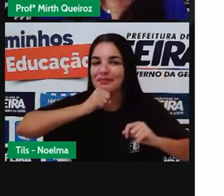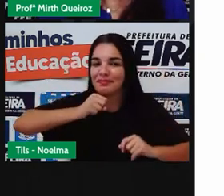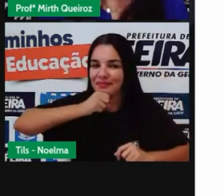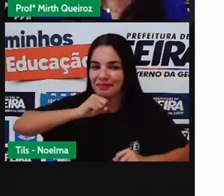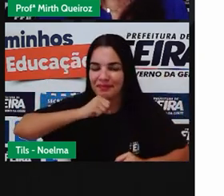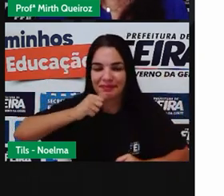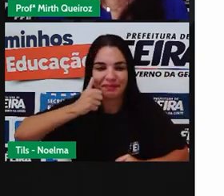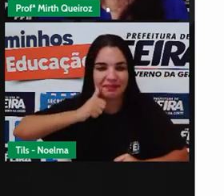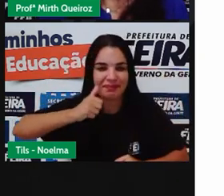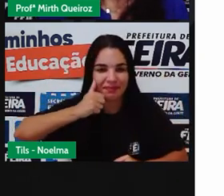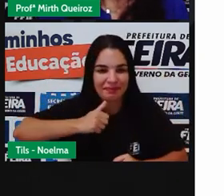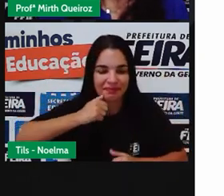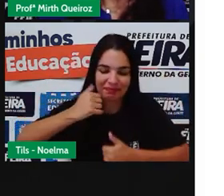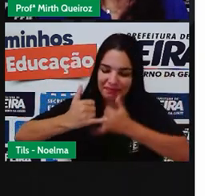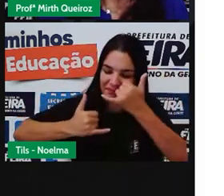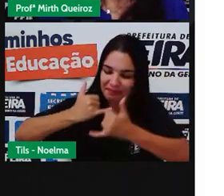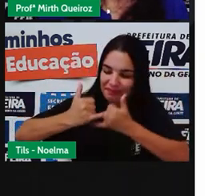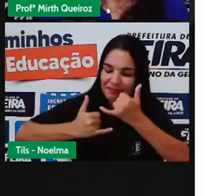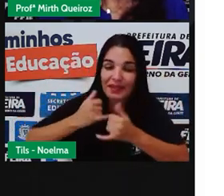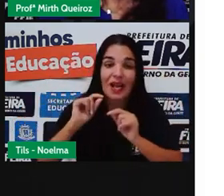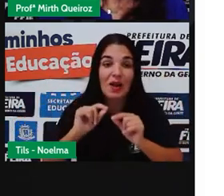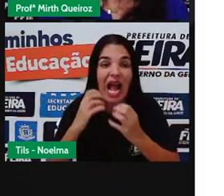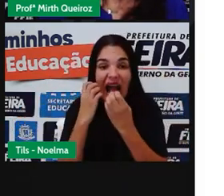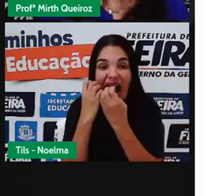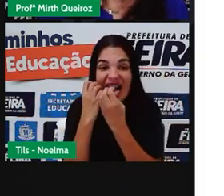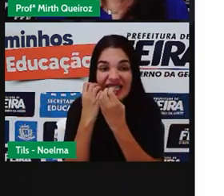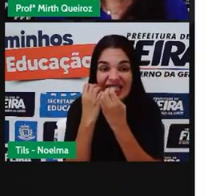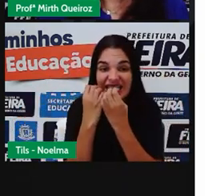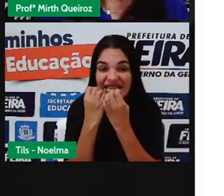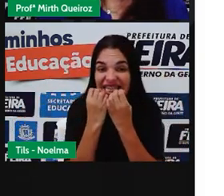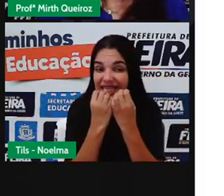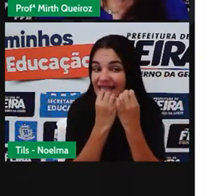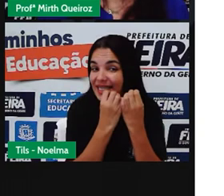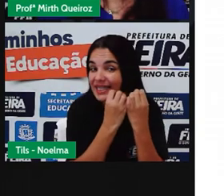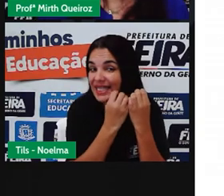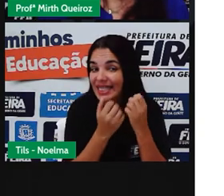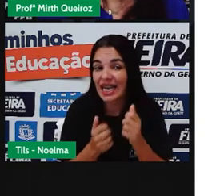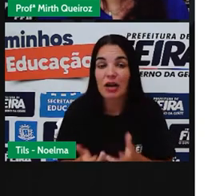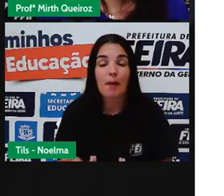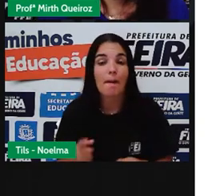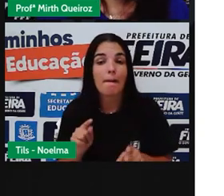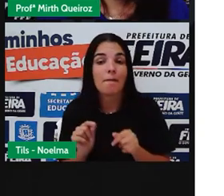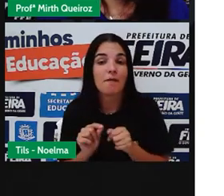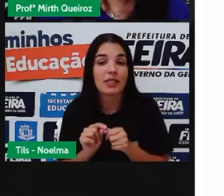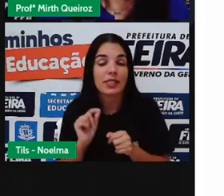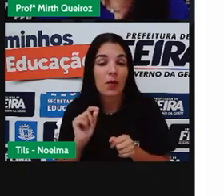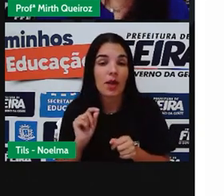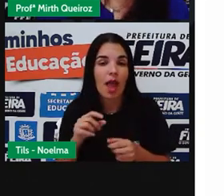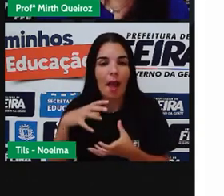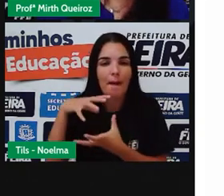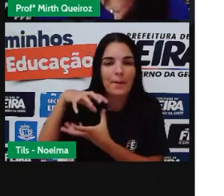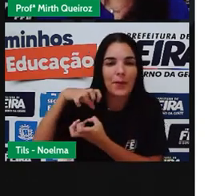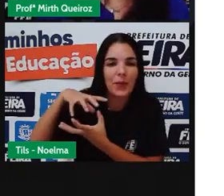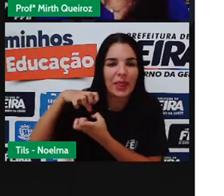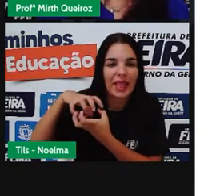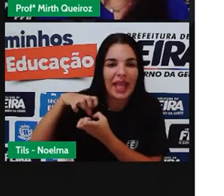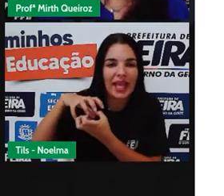avós. Com o sabugo de milho, elas faziam aí uma